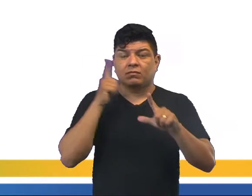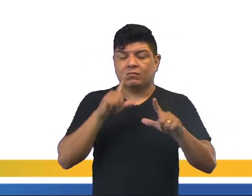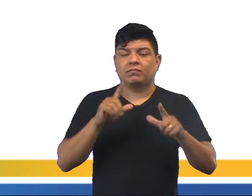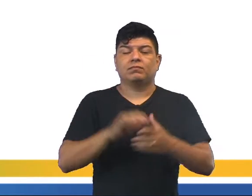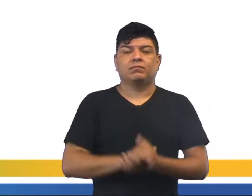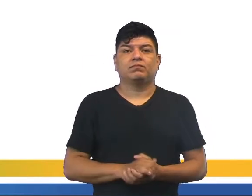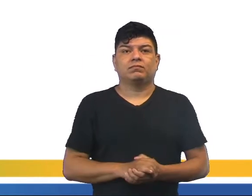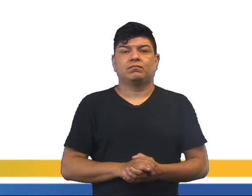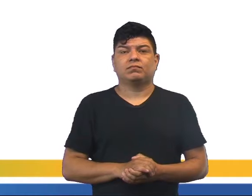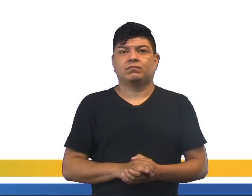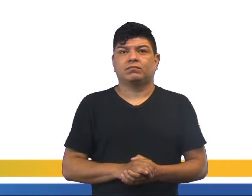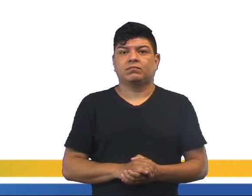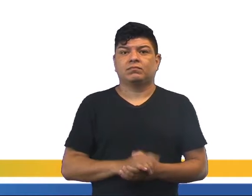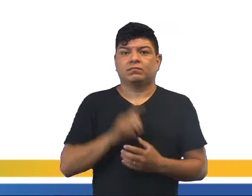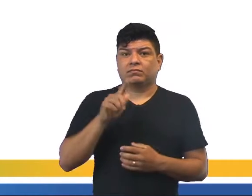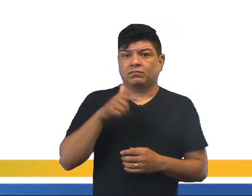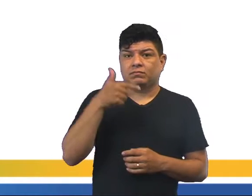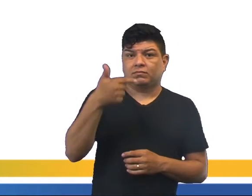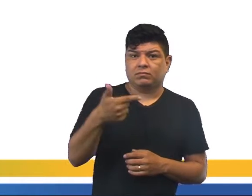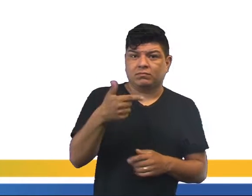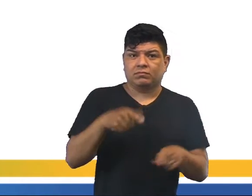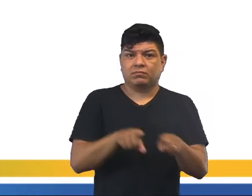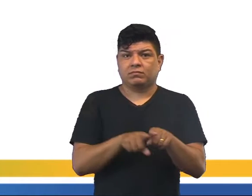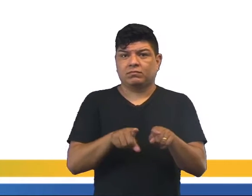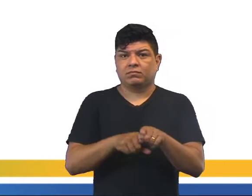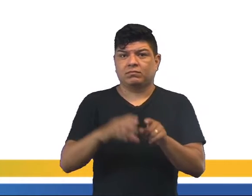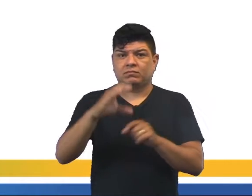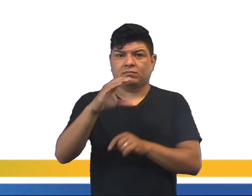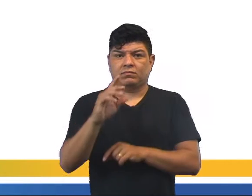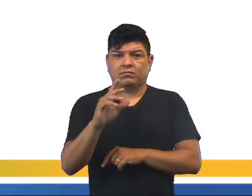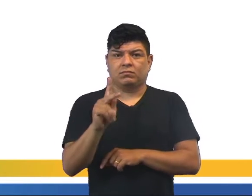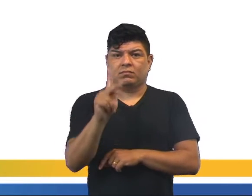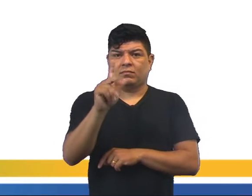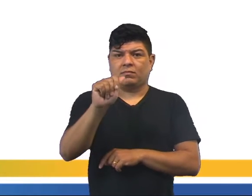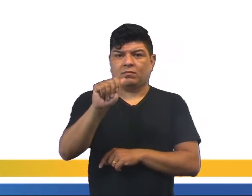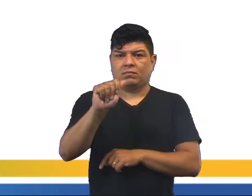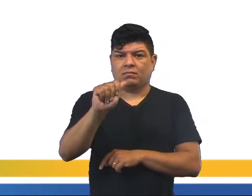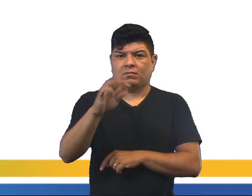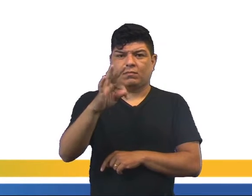denominaram. Após dominar o Catargo, Roma